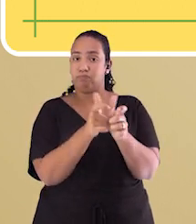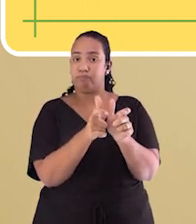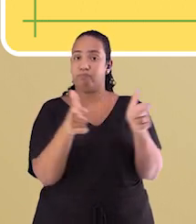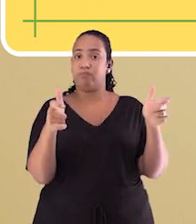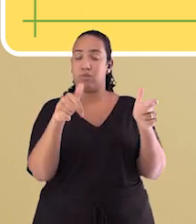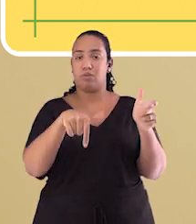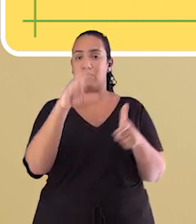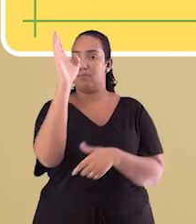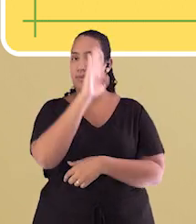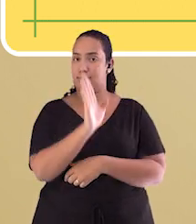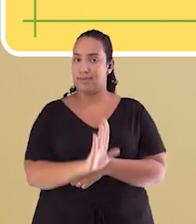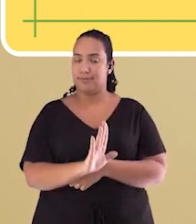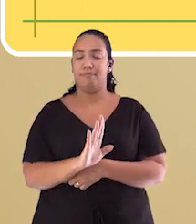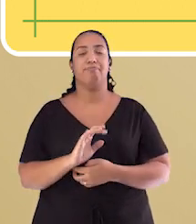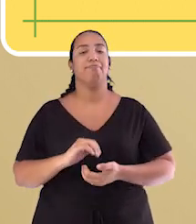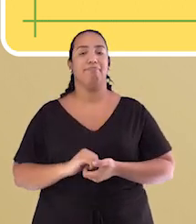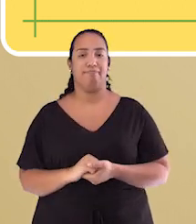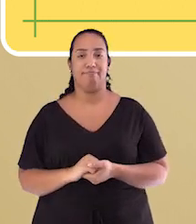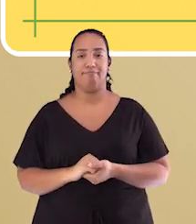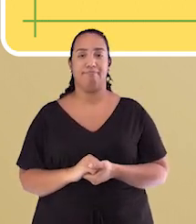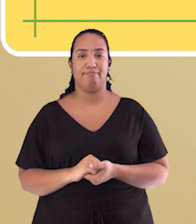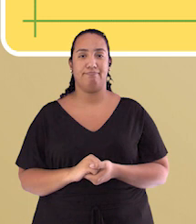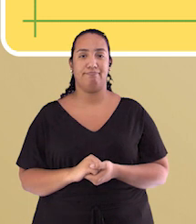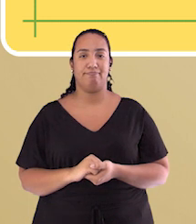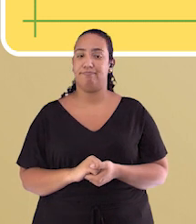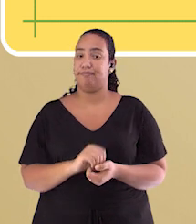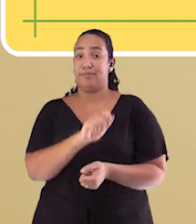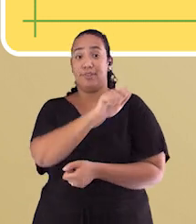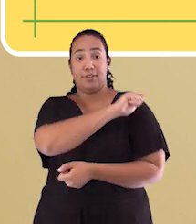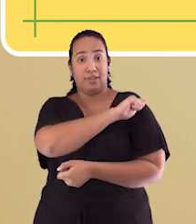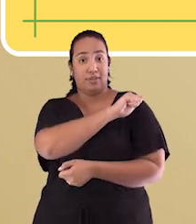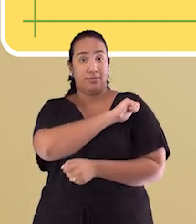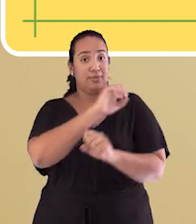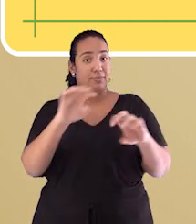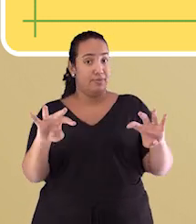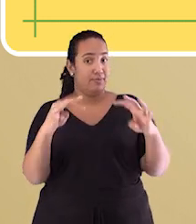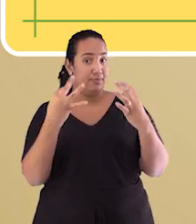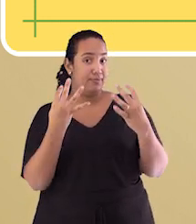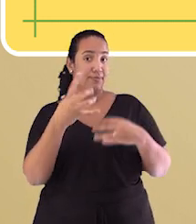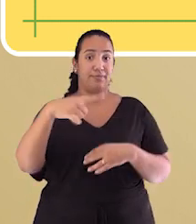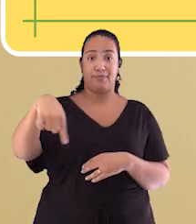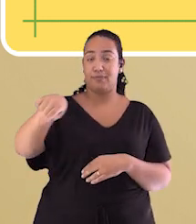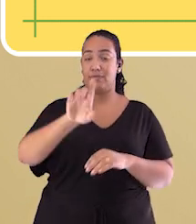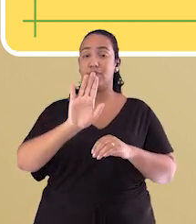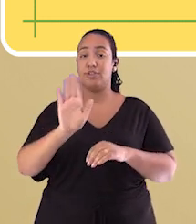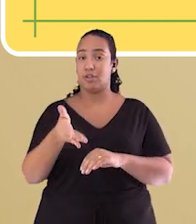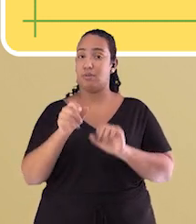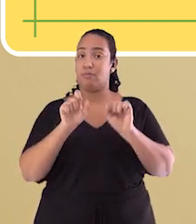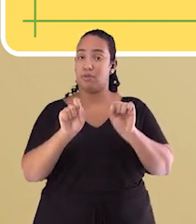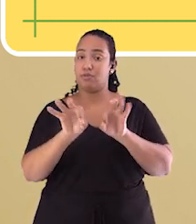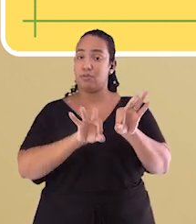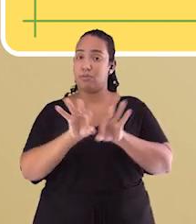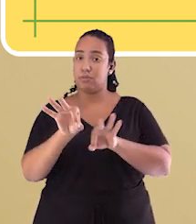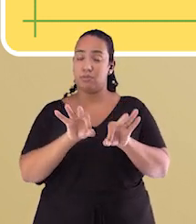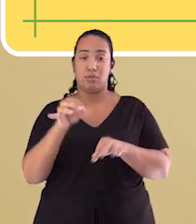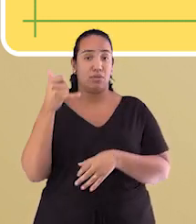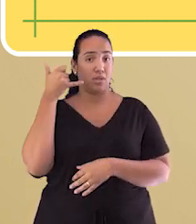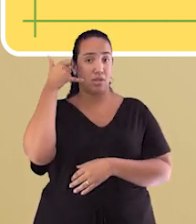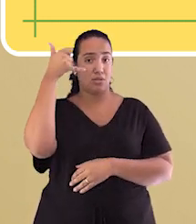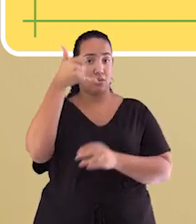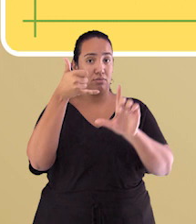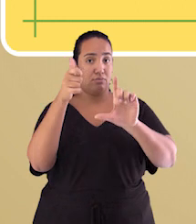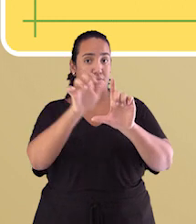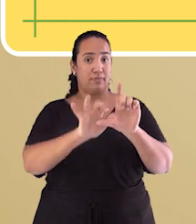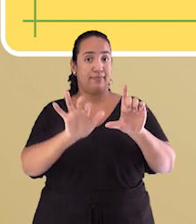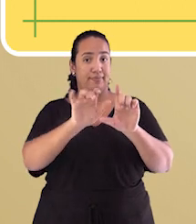do centro-sul do país. E para os estudantes que nos acompanham, já podem apontar a câmera do celular para o QR